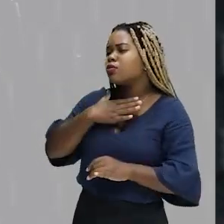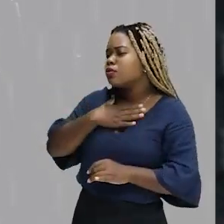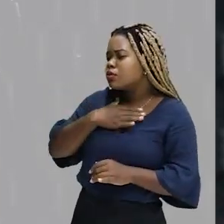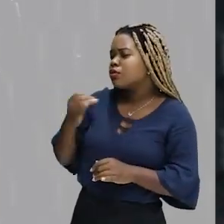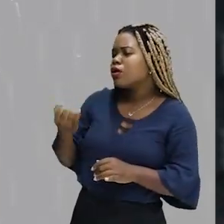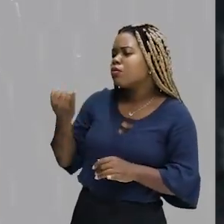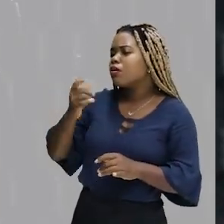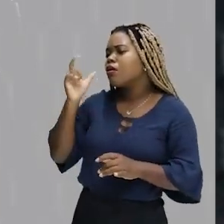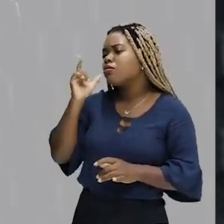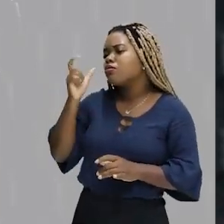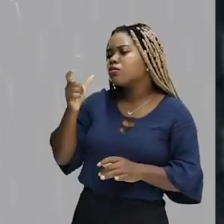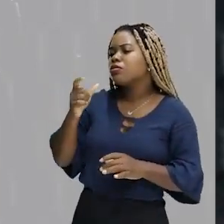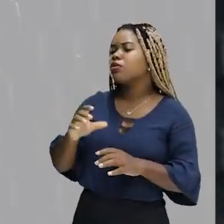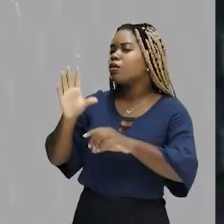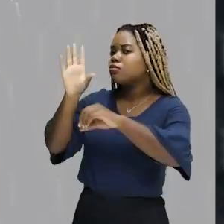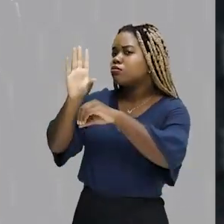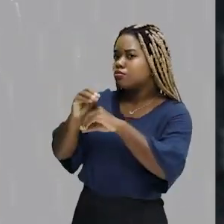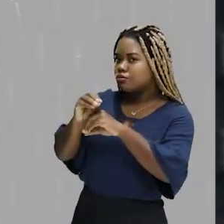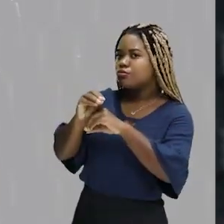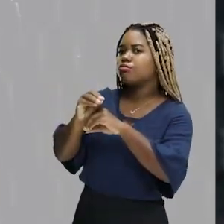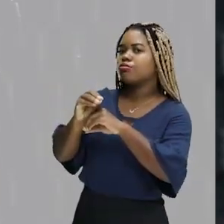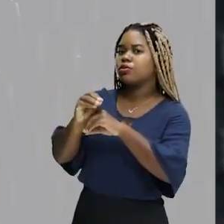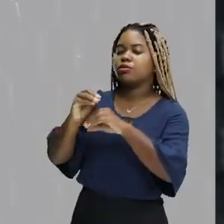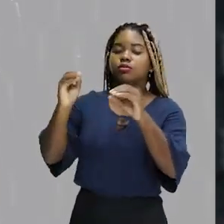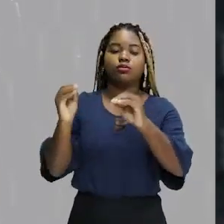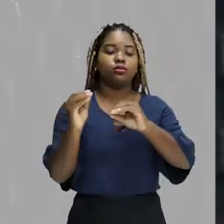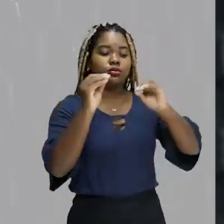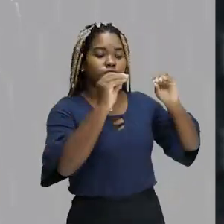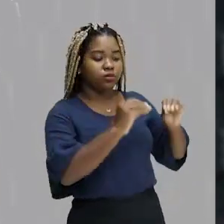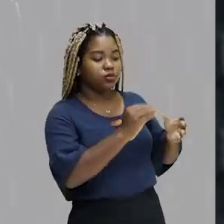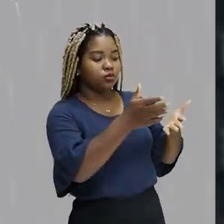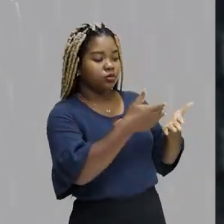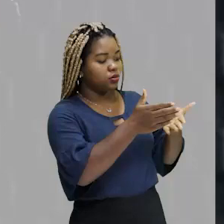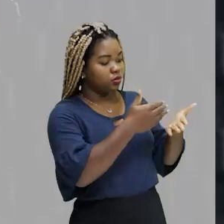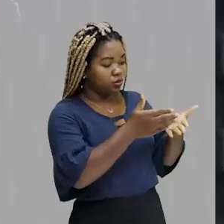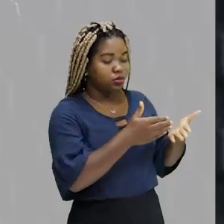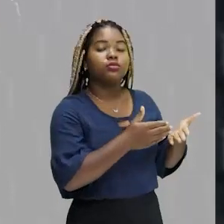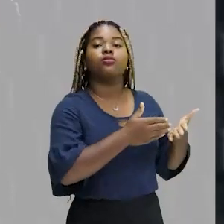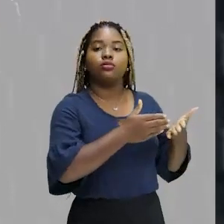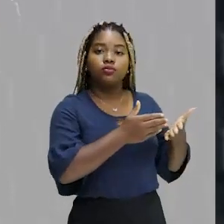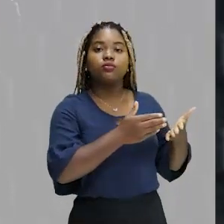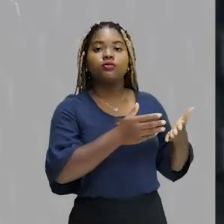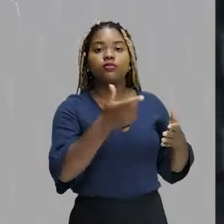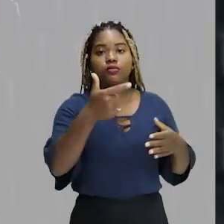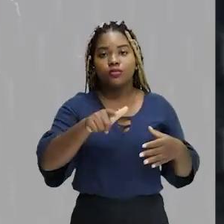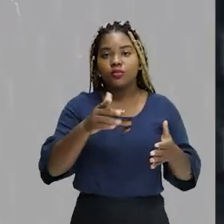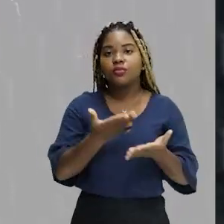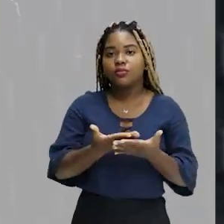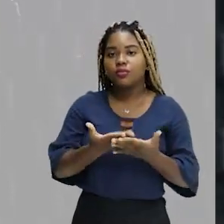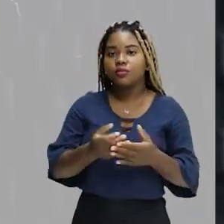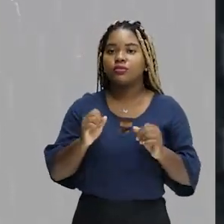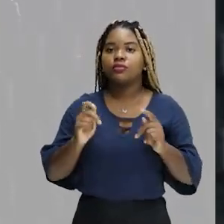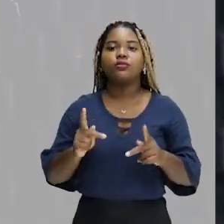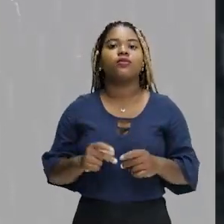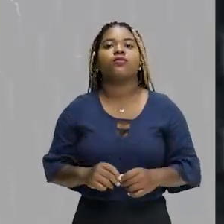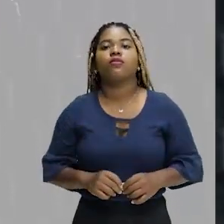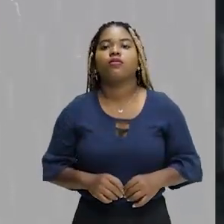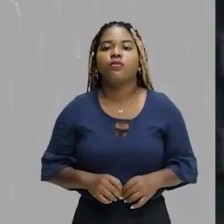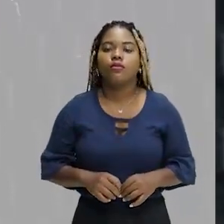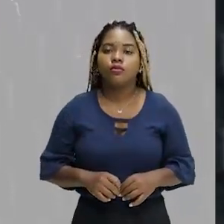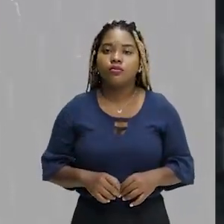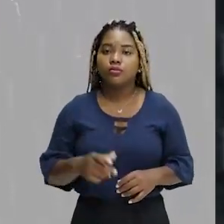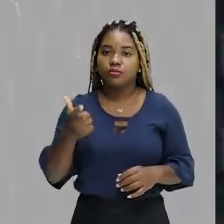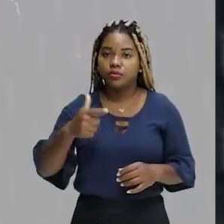tabela, que chamar a sua atenção, né, faça o print, passe para o caderno e aí você vai continuar os seus estudos. Show de bola?